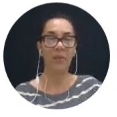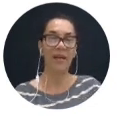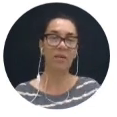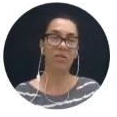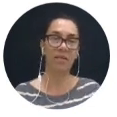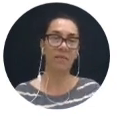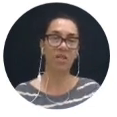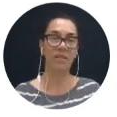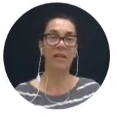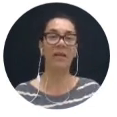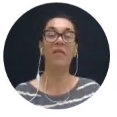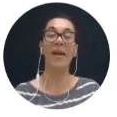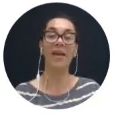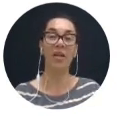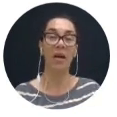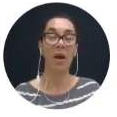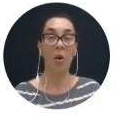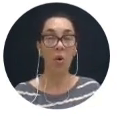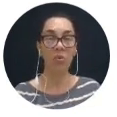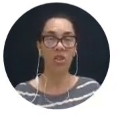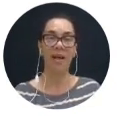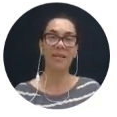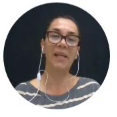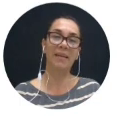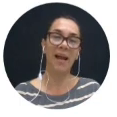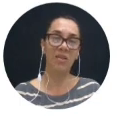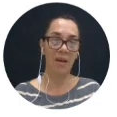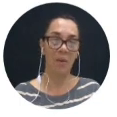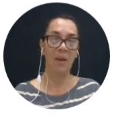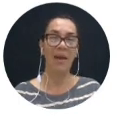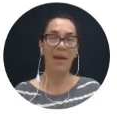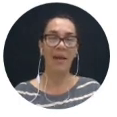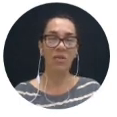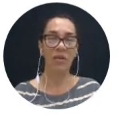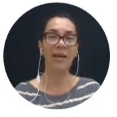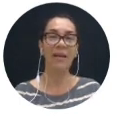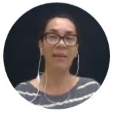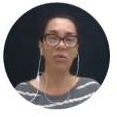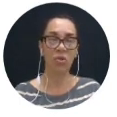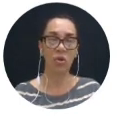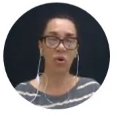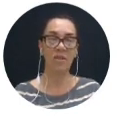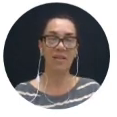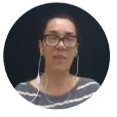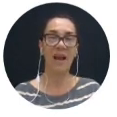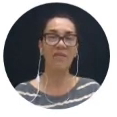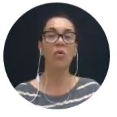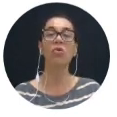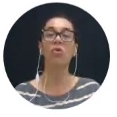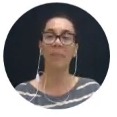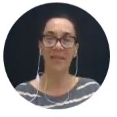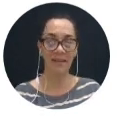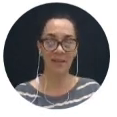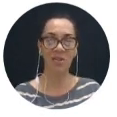respeito à apropriação do sistema de escrita alfabética, onde as habilidades são relacionar elementos sonoros das